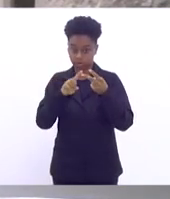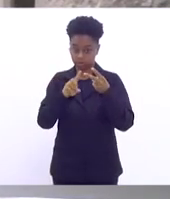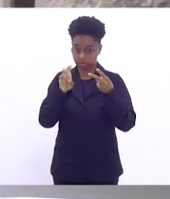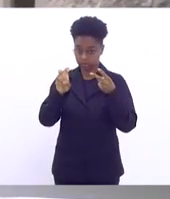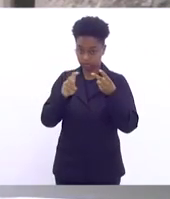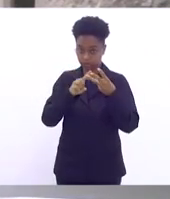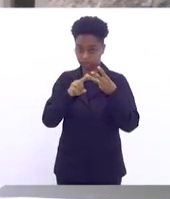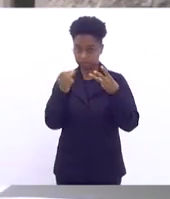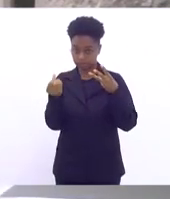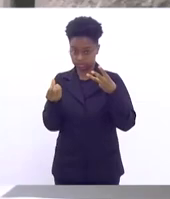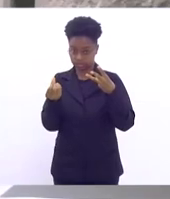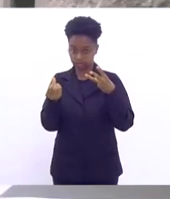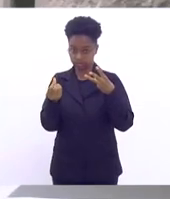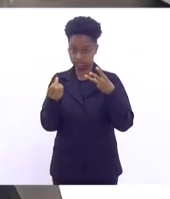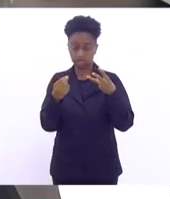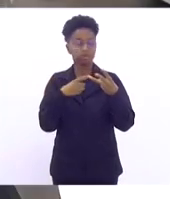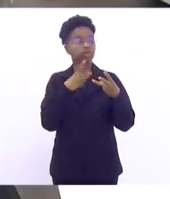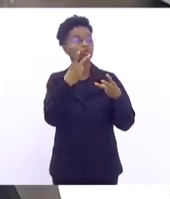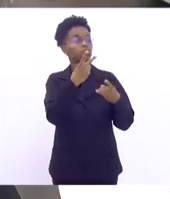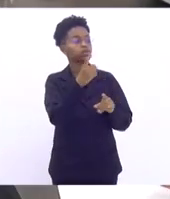e 6 da